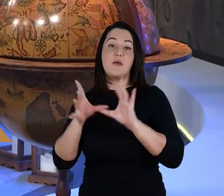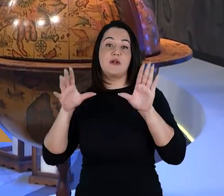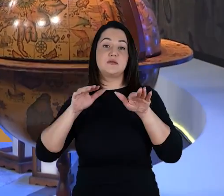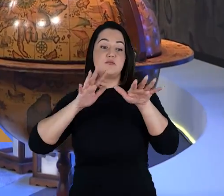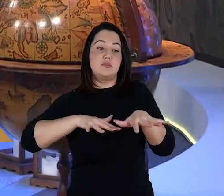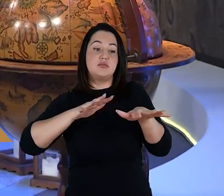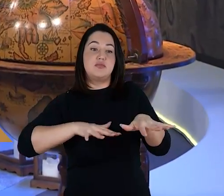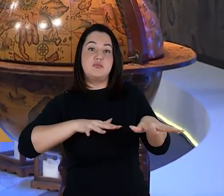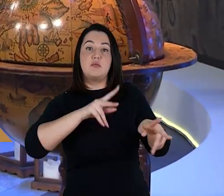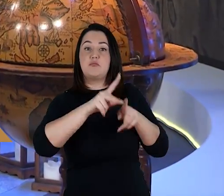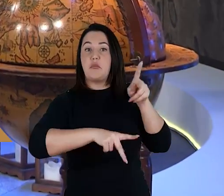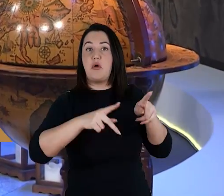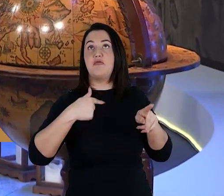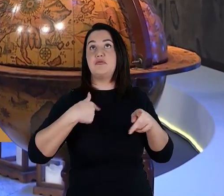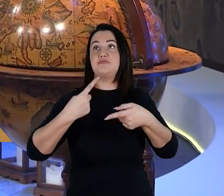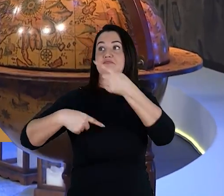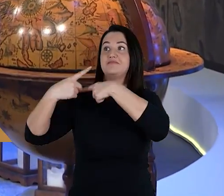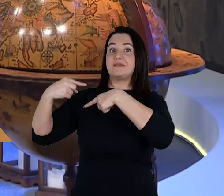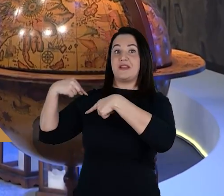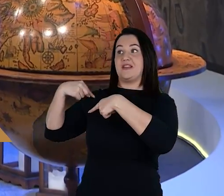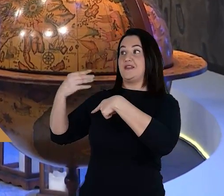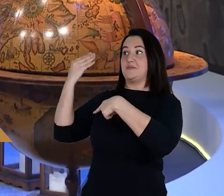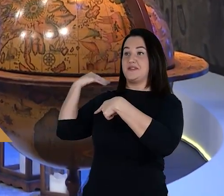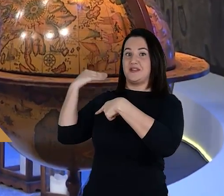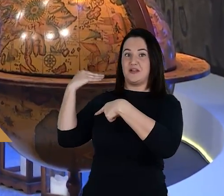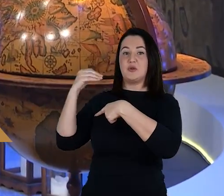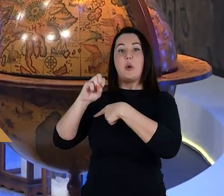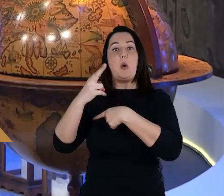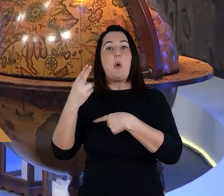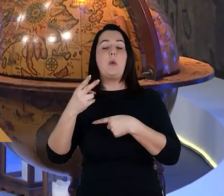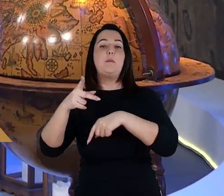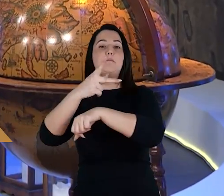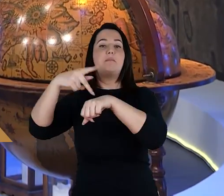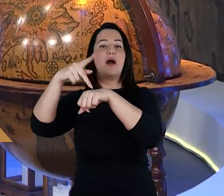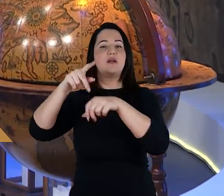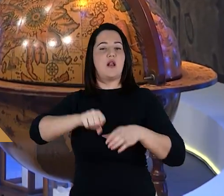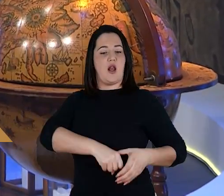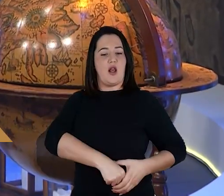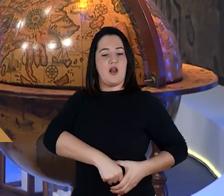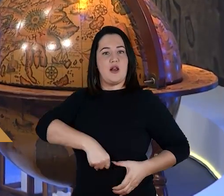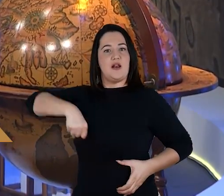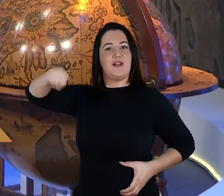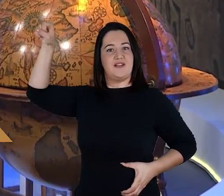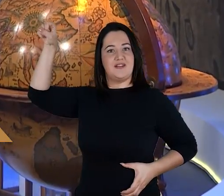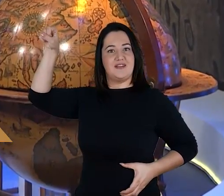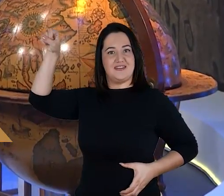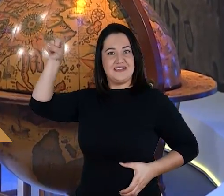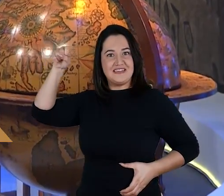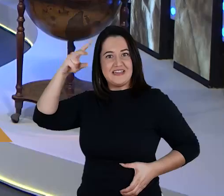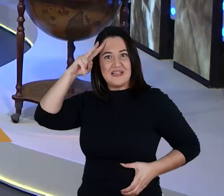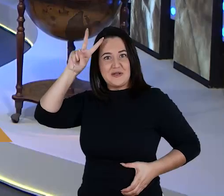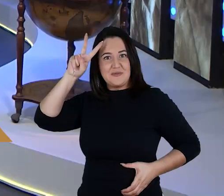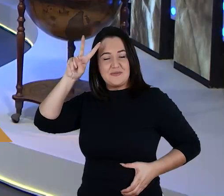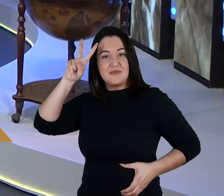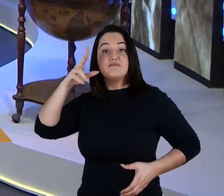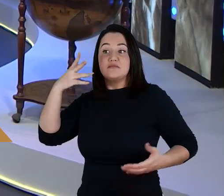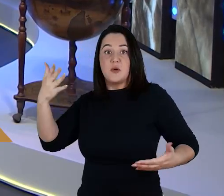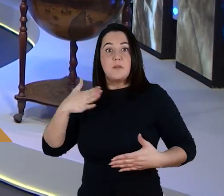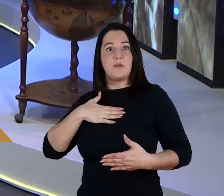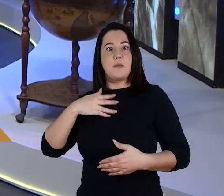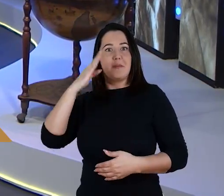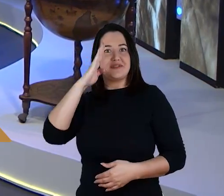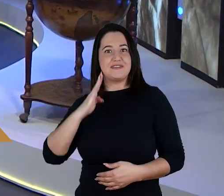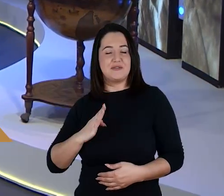do qual você é descendente ou a proclamação da independência do seu próprio país, no nosso caso o Brasil. Agora, há cerca de